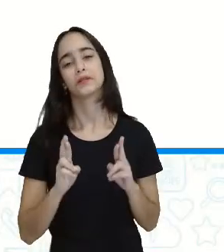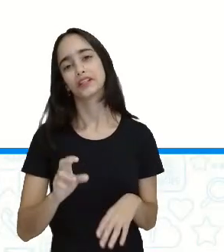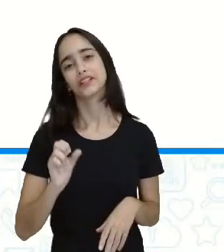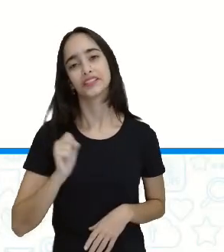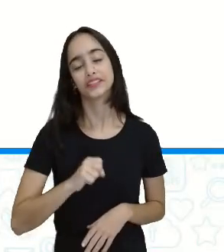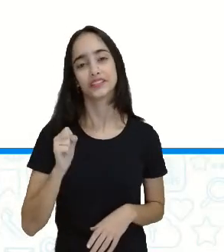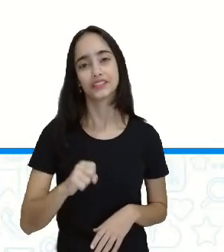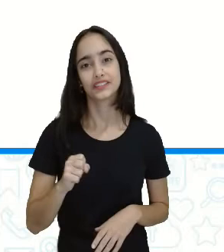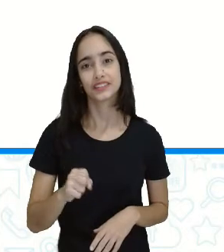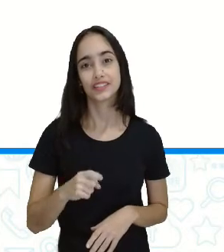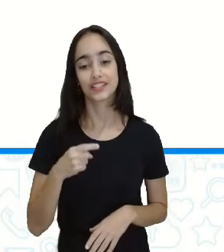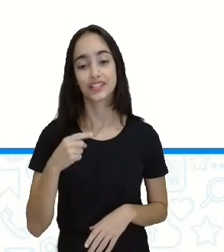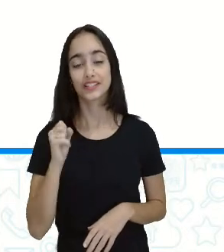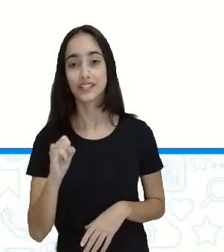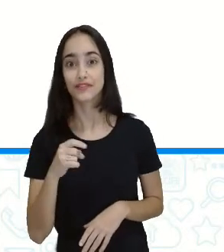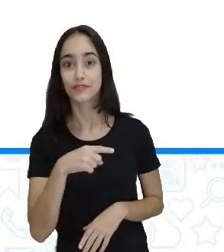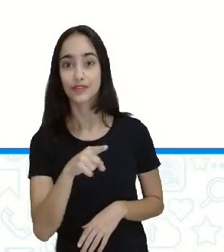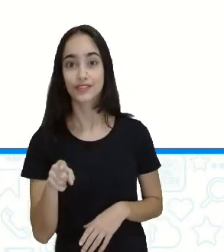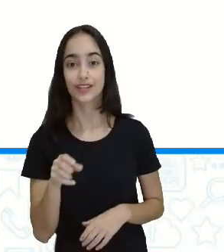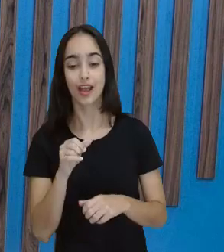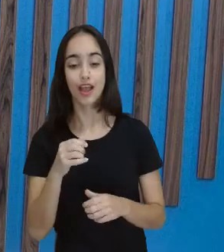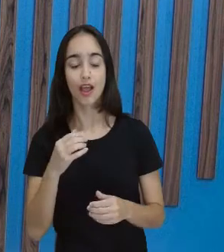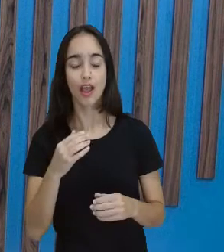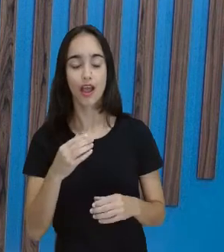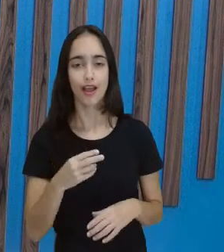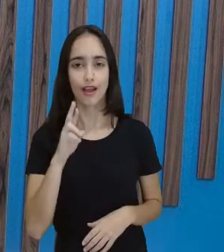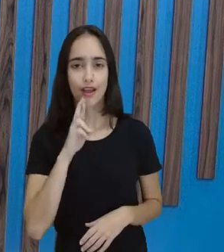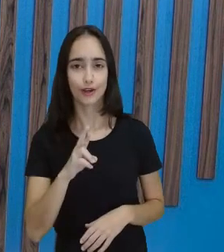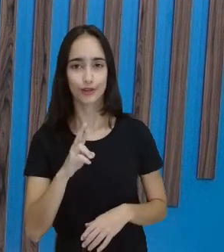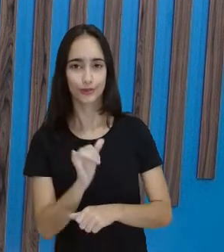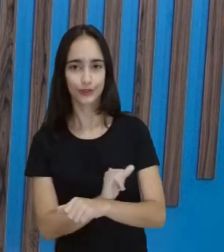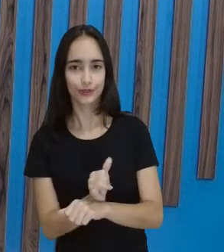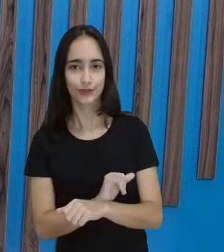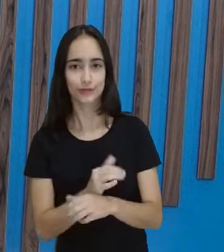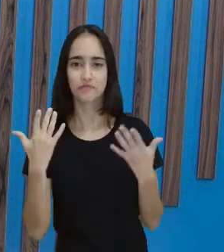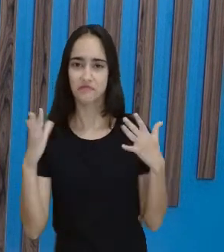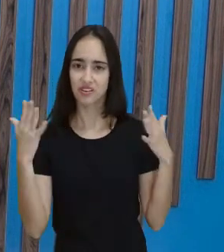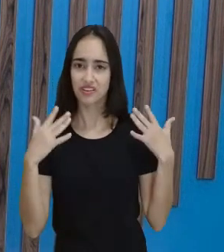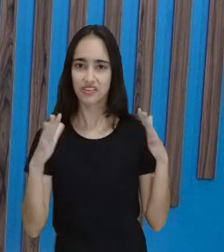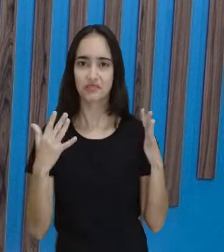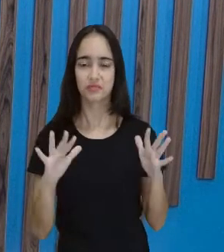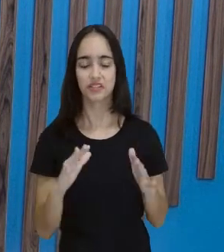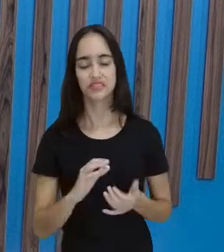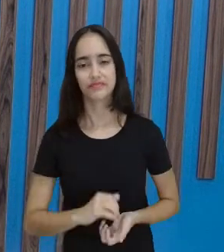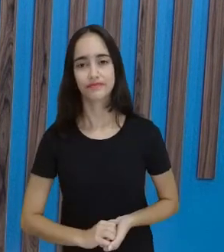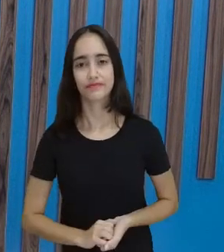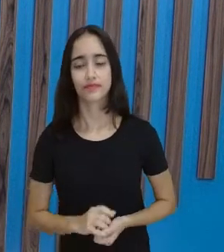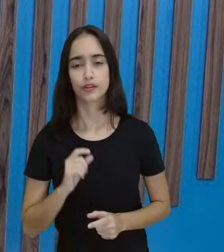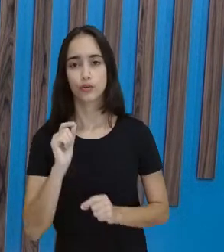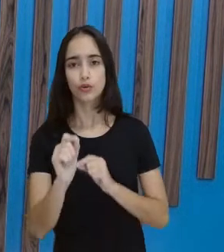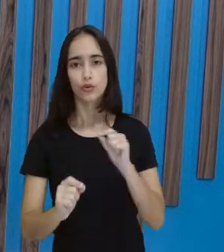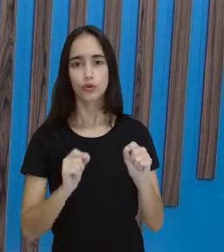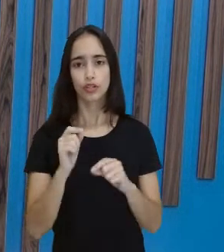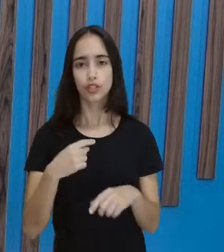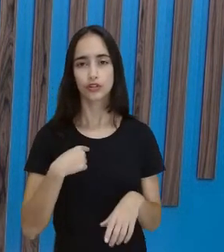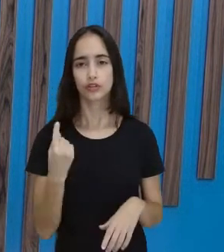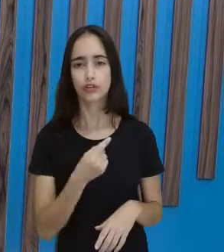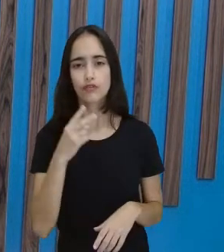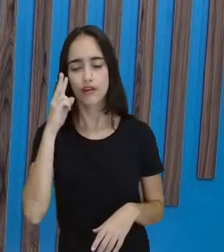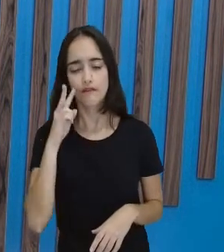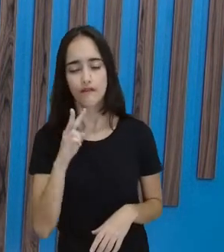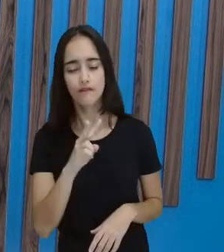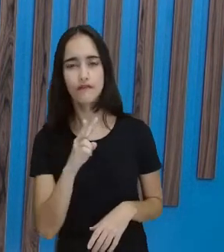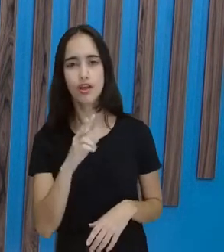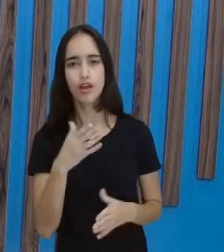YouTube, parabéns para vocês que responderam, tá certo? O que é que vamos explorar na aula de hoje?